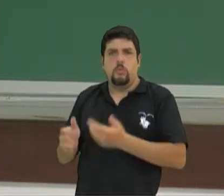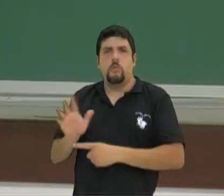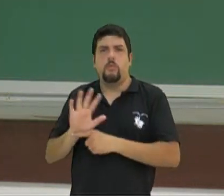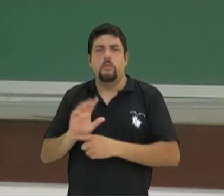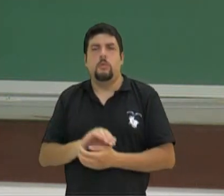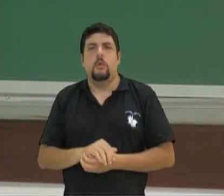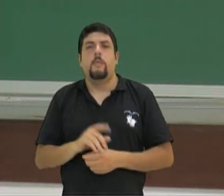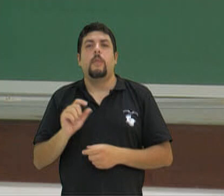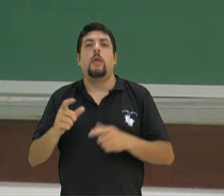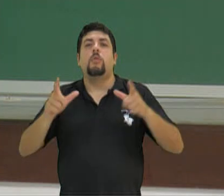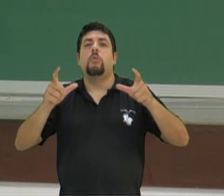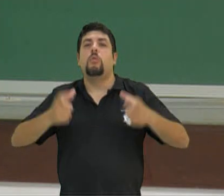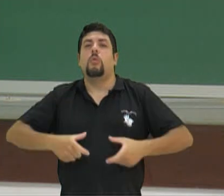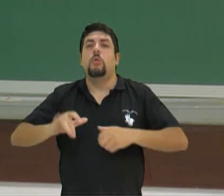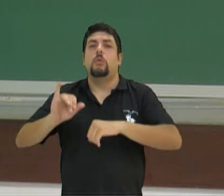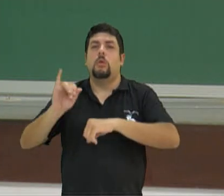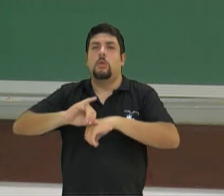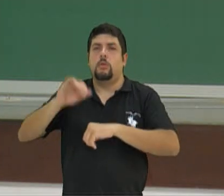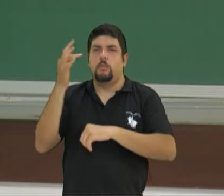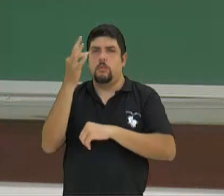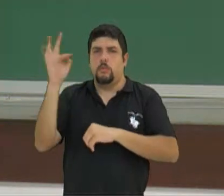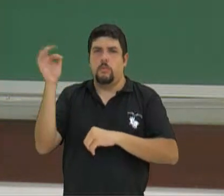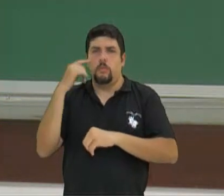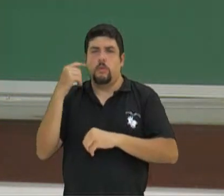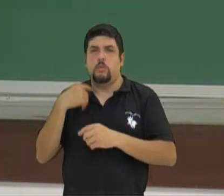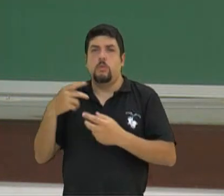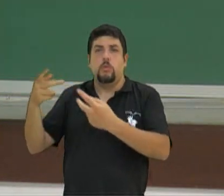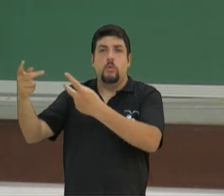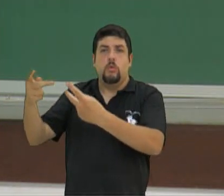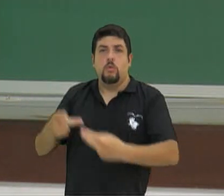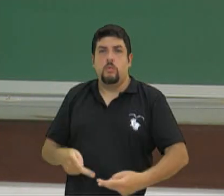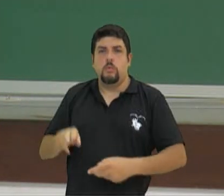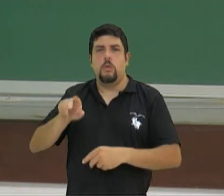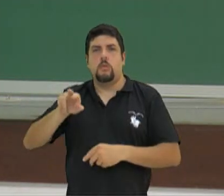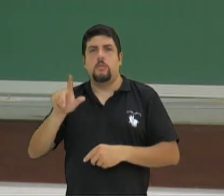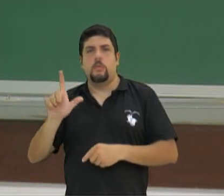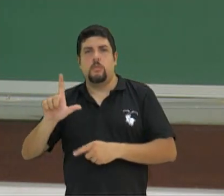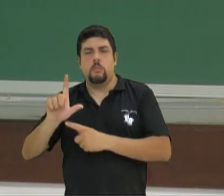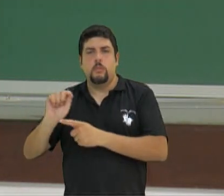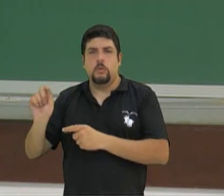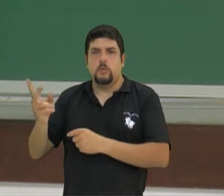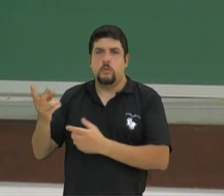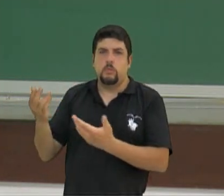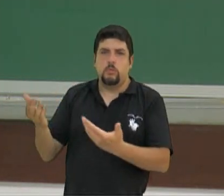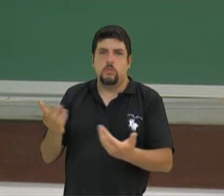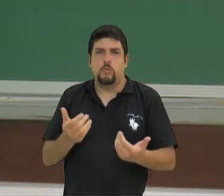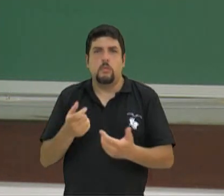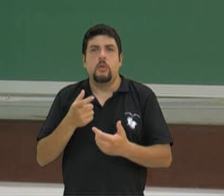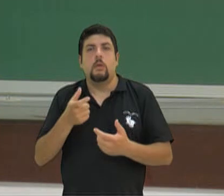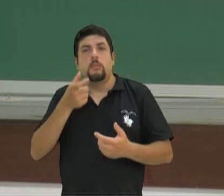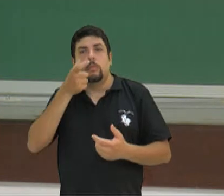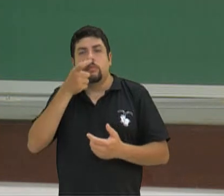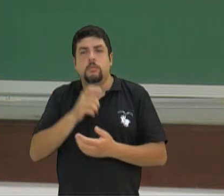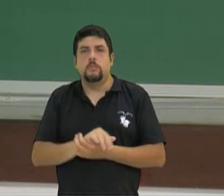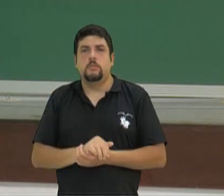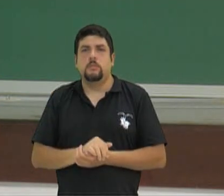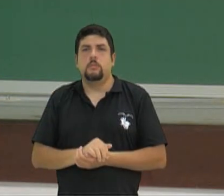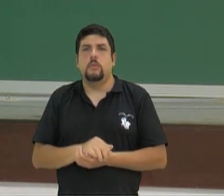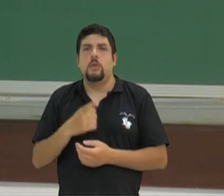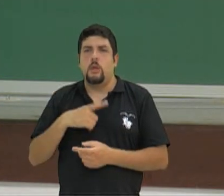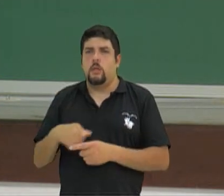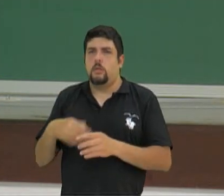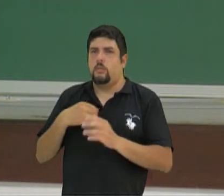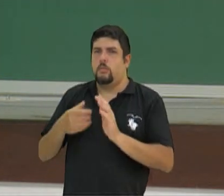francesa e foi convidado pelos irmãos Lumière para assistir a primeira exibição lá em 1895. Tinha uma produtora que chamava-se Star Filmes,